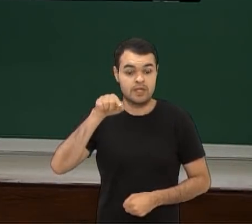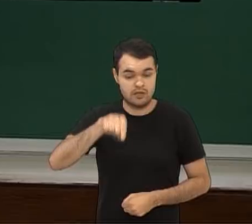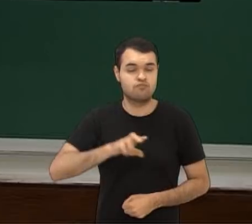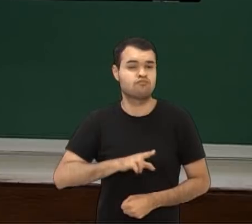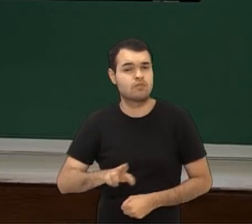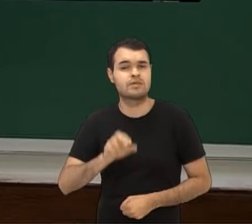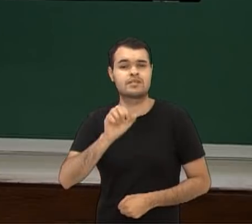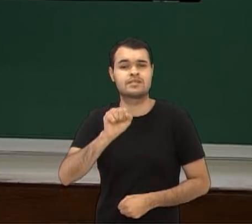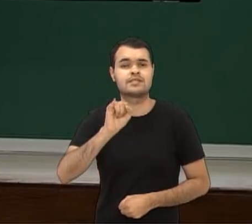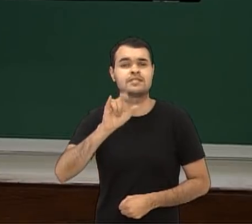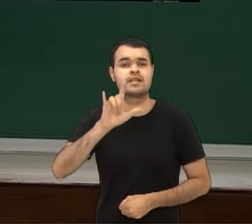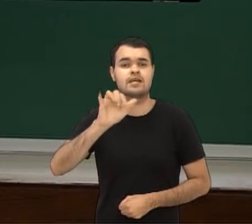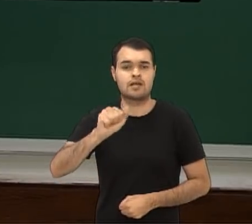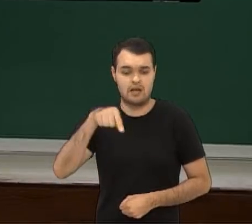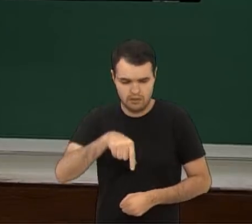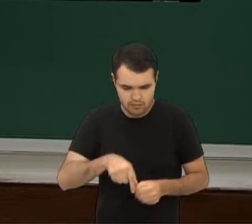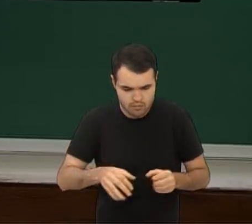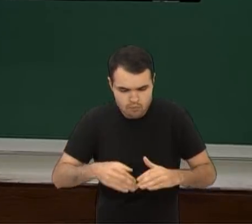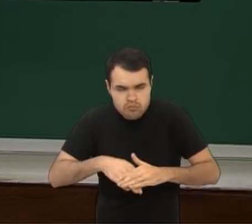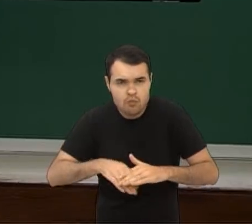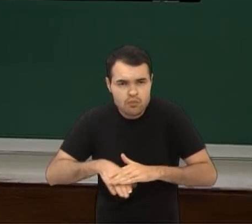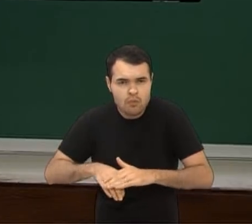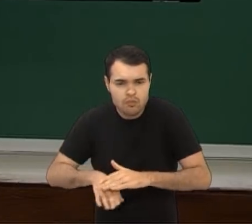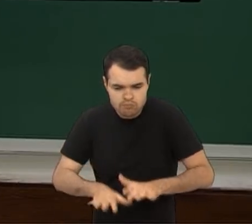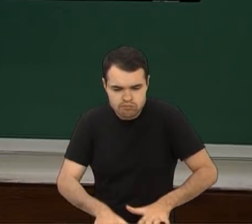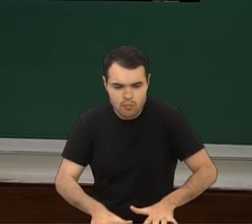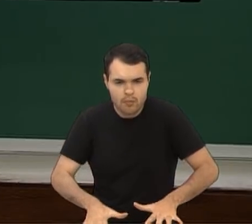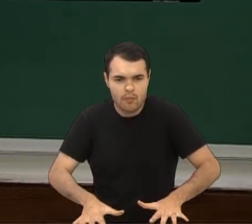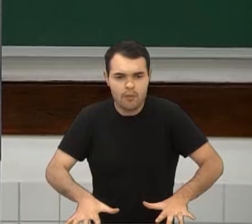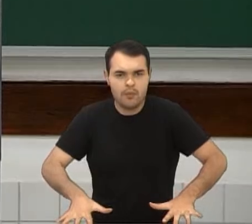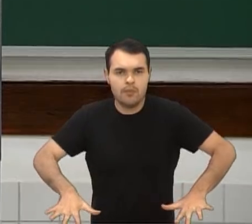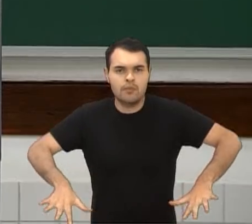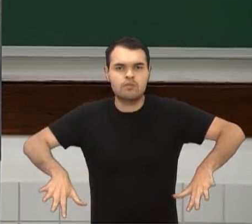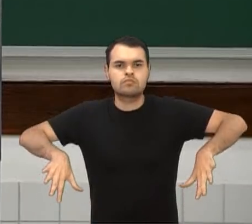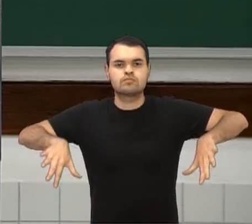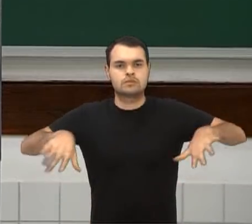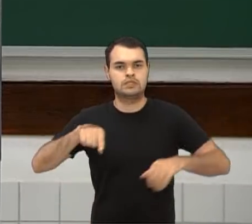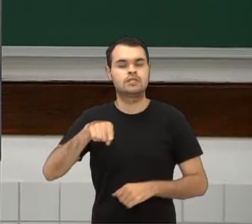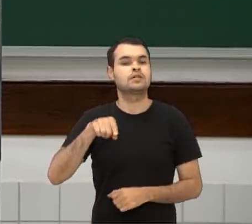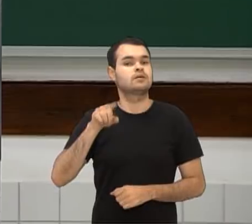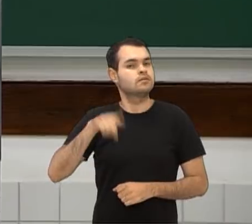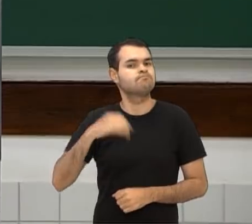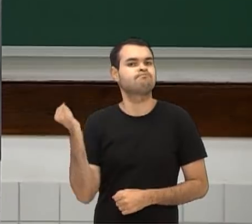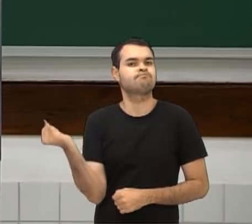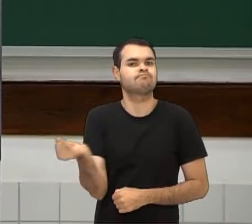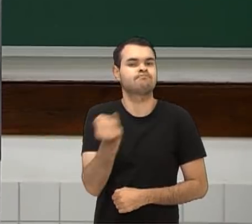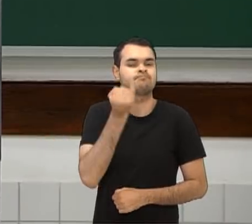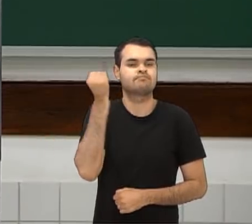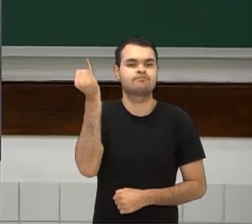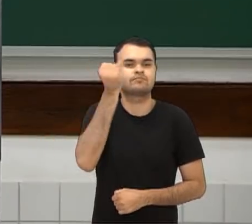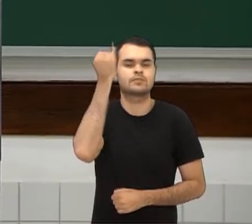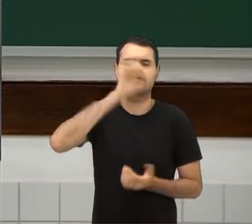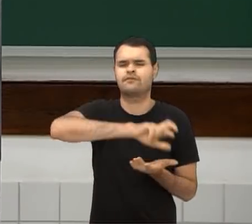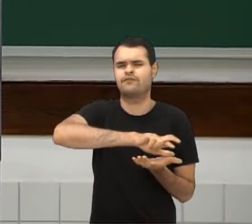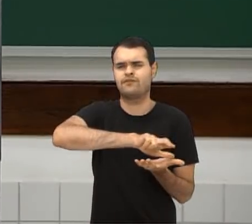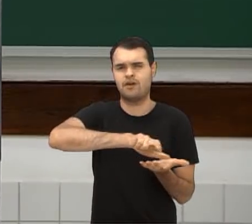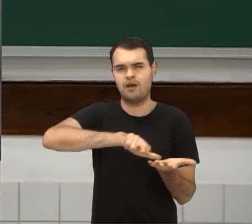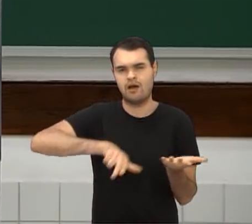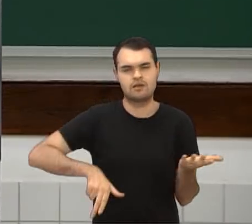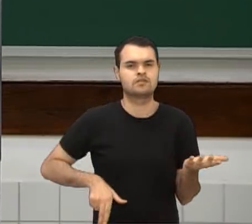formaram verdadeiras reservas dessa substância no ambiente, que são extremamente úteis para